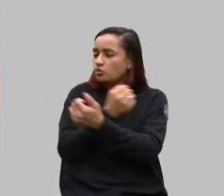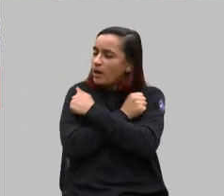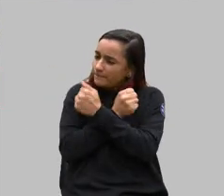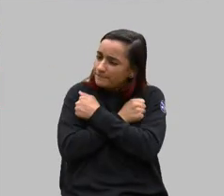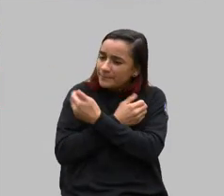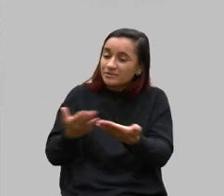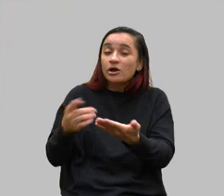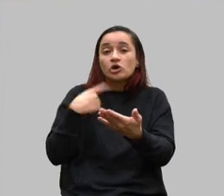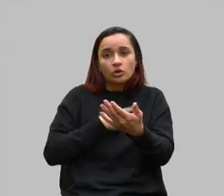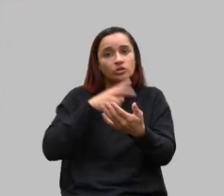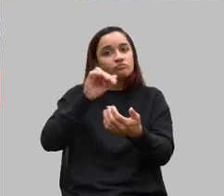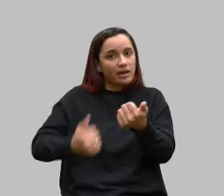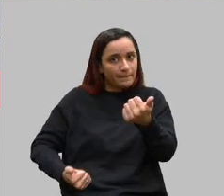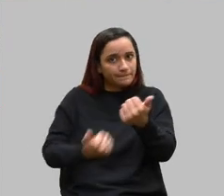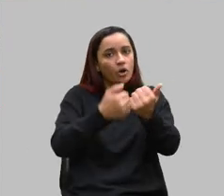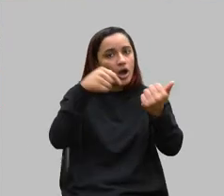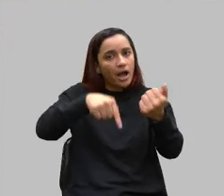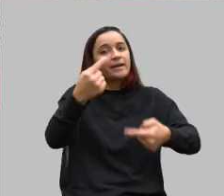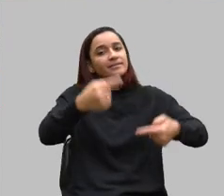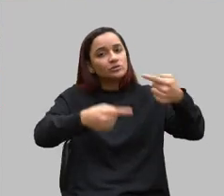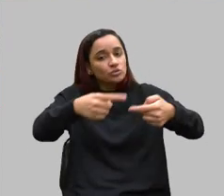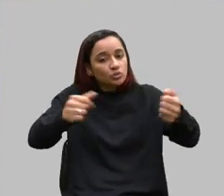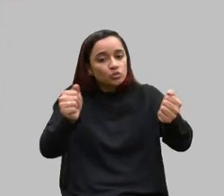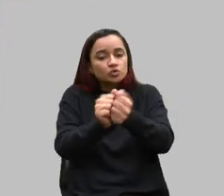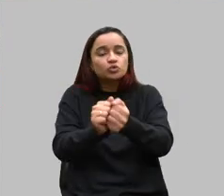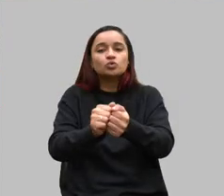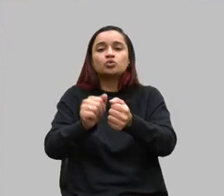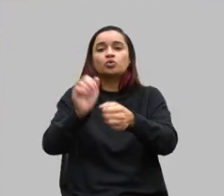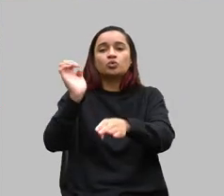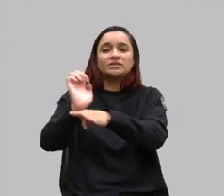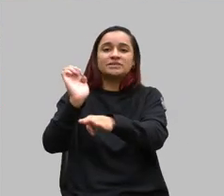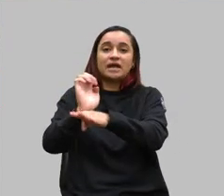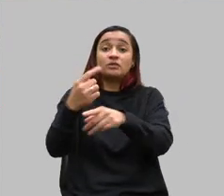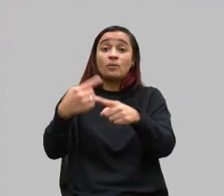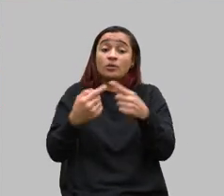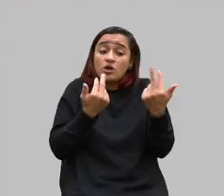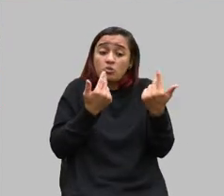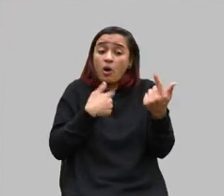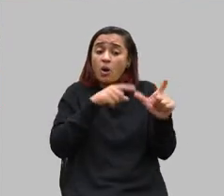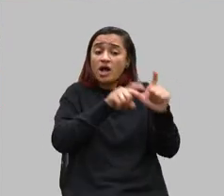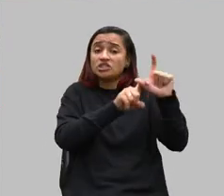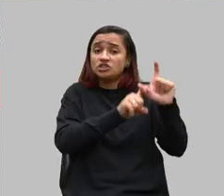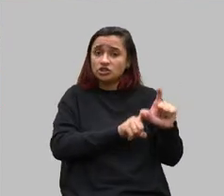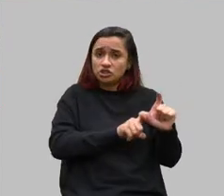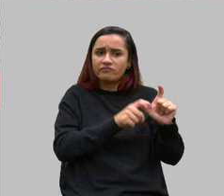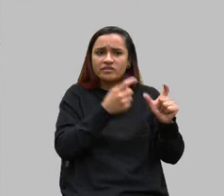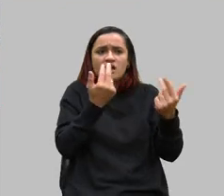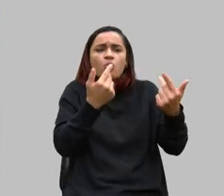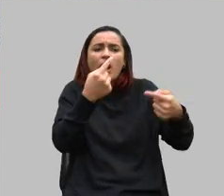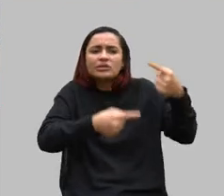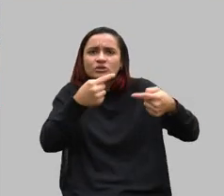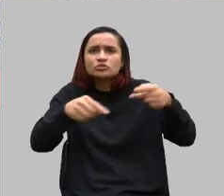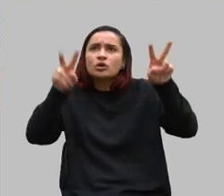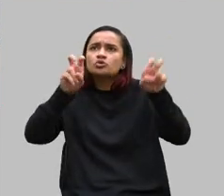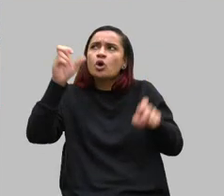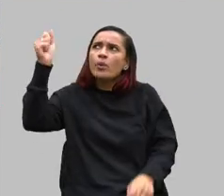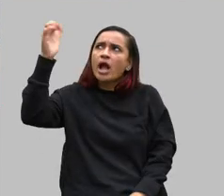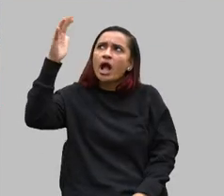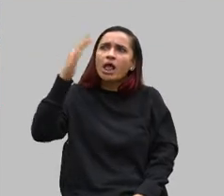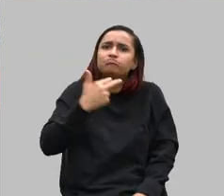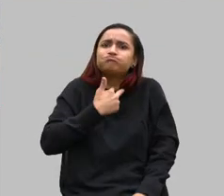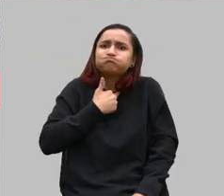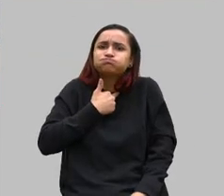discussão junto ao estado porque assim como na dívida assim como a discussão da crise climática nessa pauta